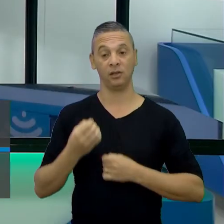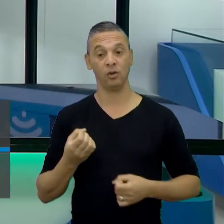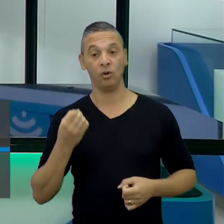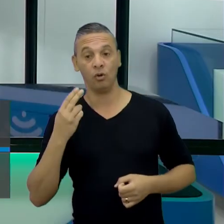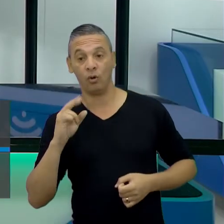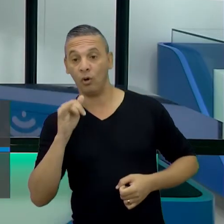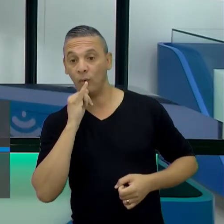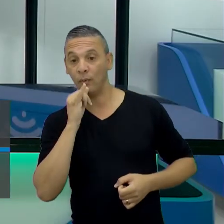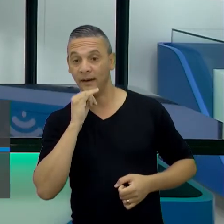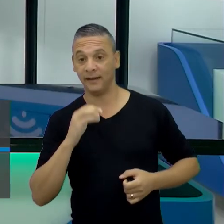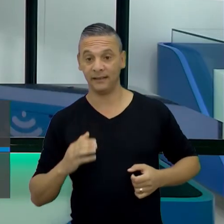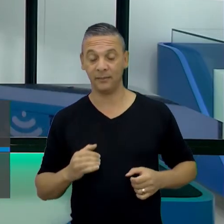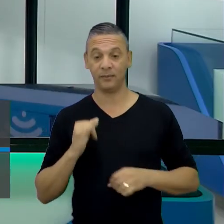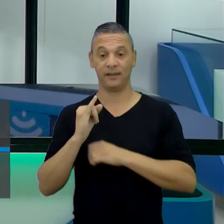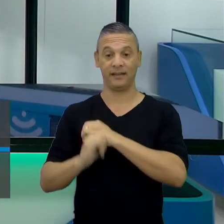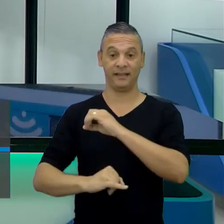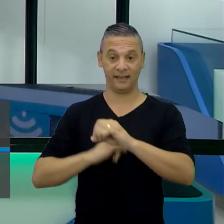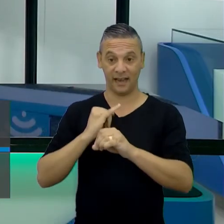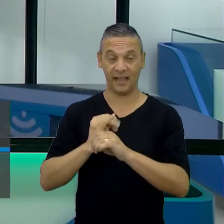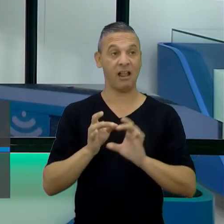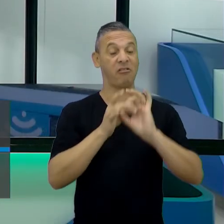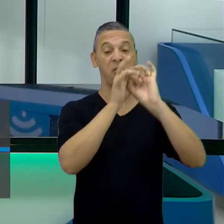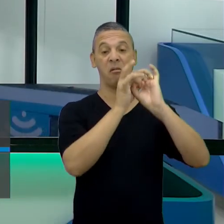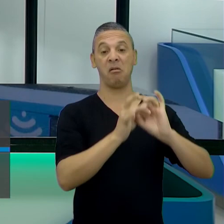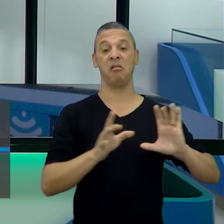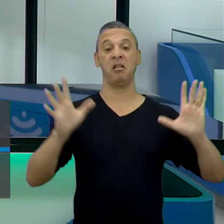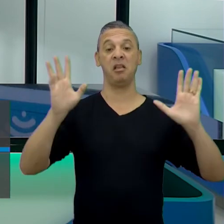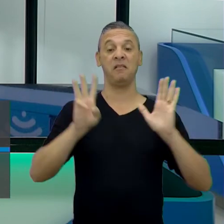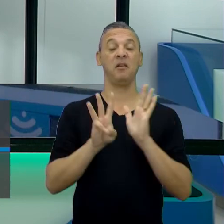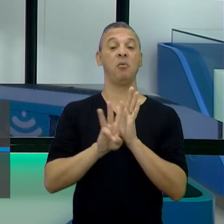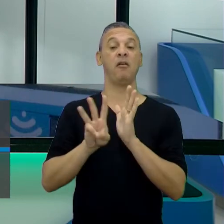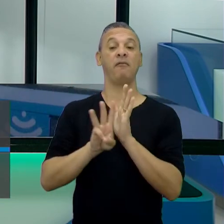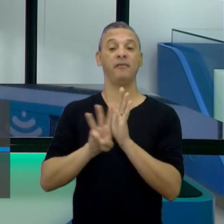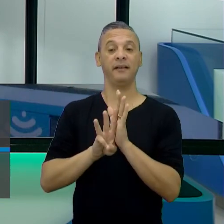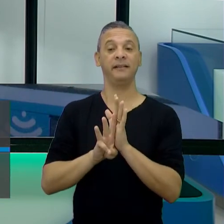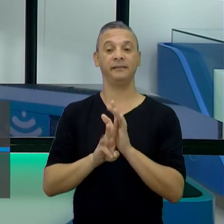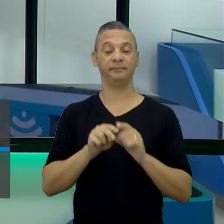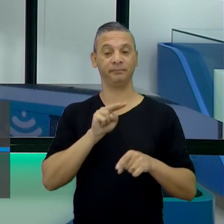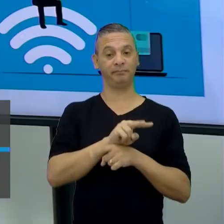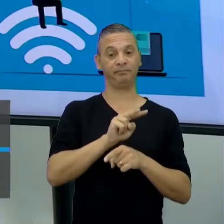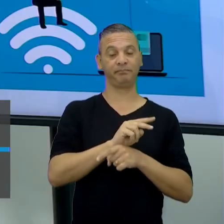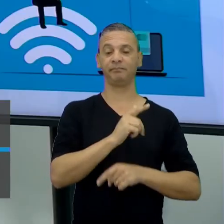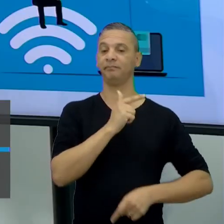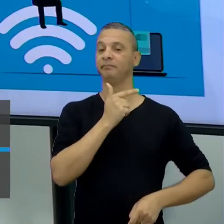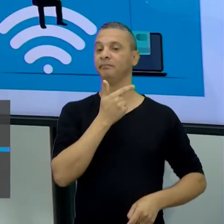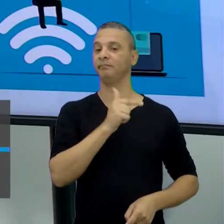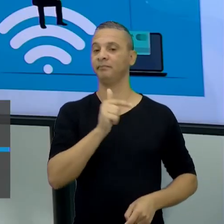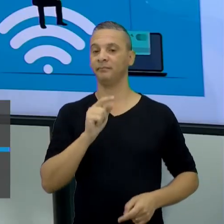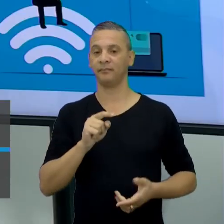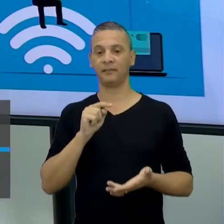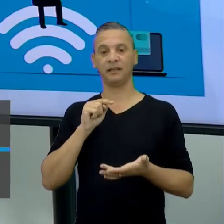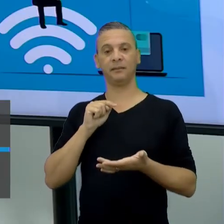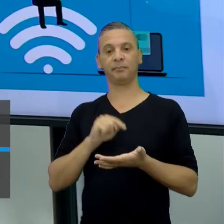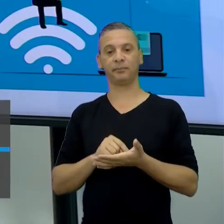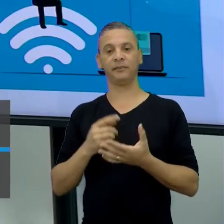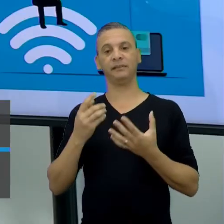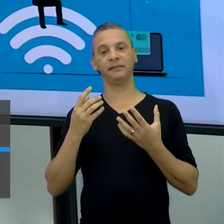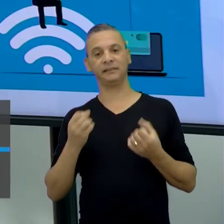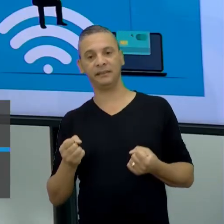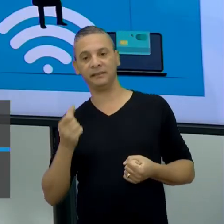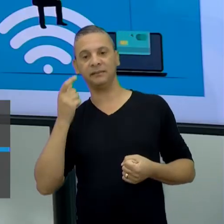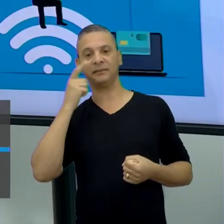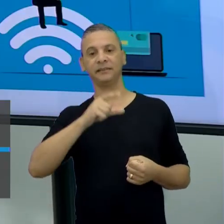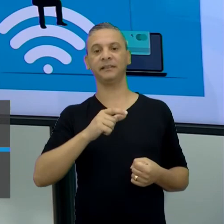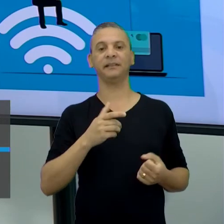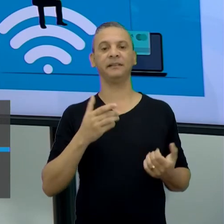entra em redes públicas de internet, Wi-Fi público, e naquele Wi-Fi ele não é protegido, né? Aí você tem que aceitar tal coisa para entrar nessa